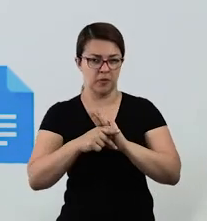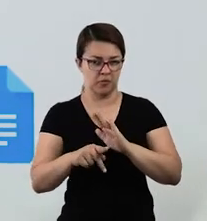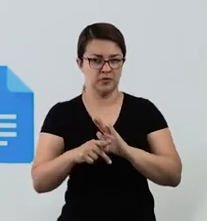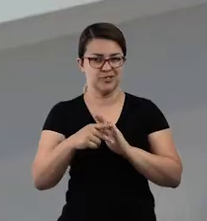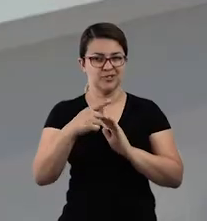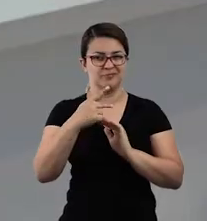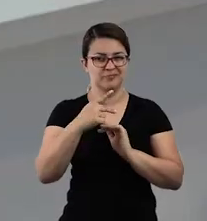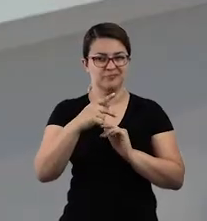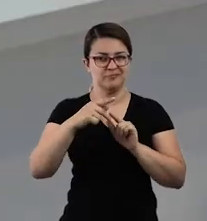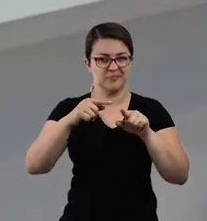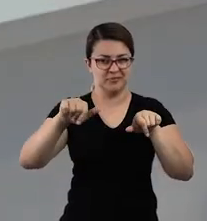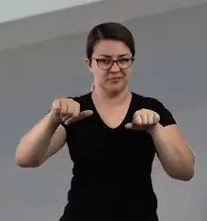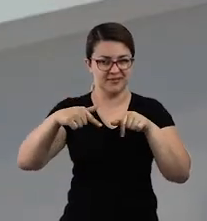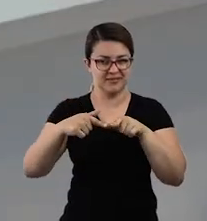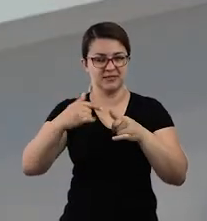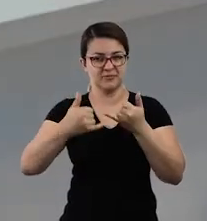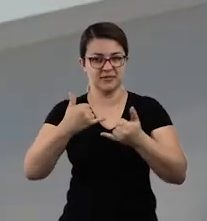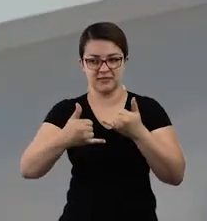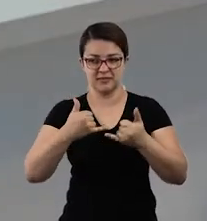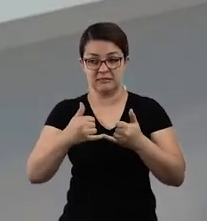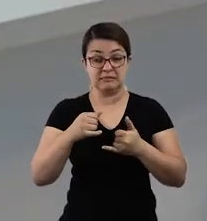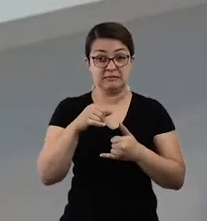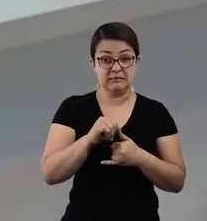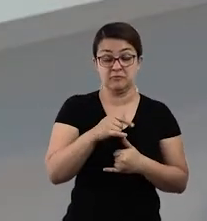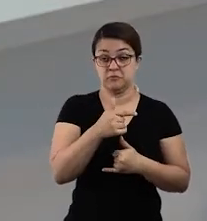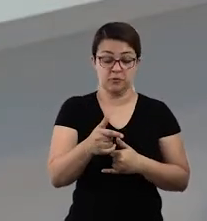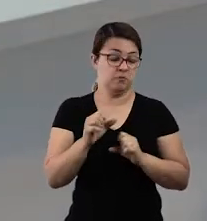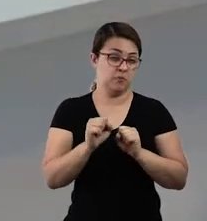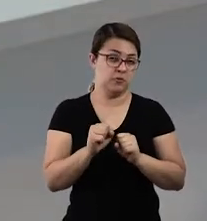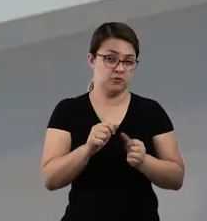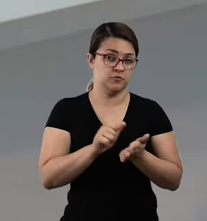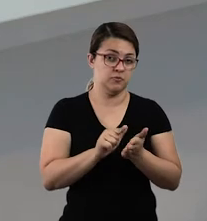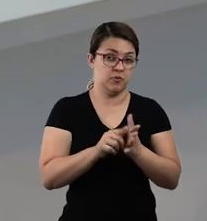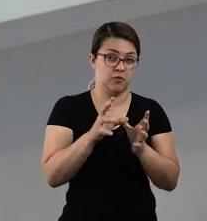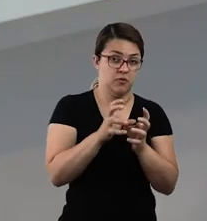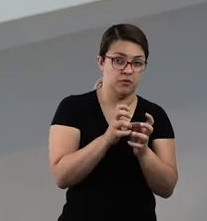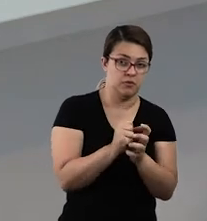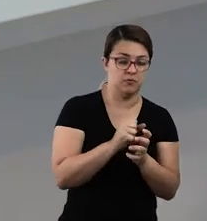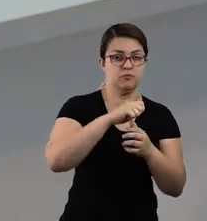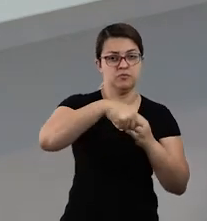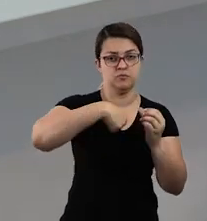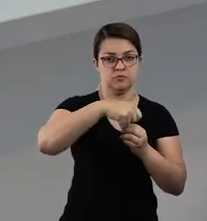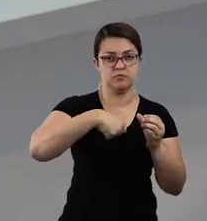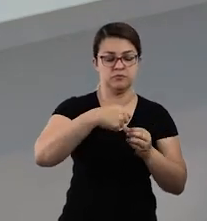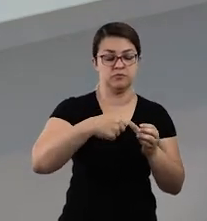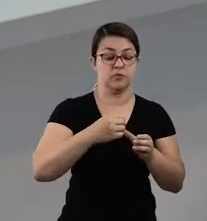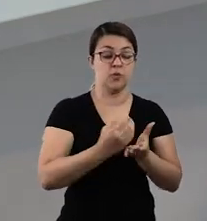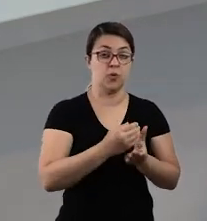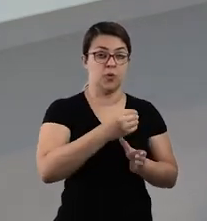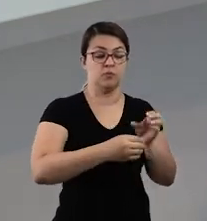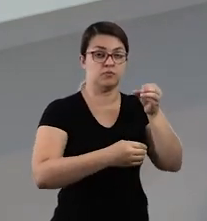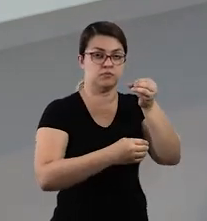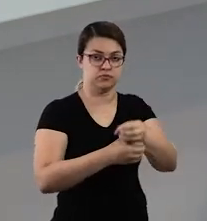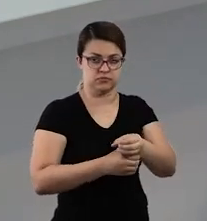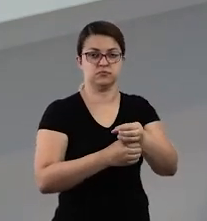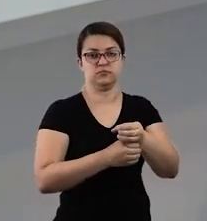de piscina, pode ser um papel amassado, vocês pintam ele da cor que vocês quiserem. Amassa ele, faz a bolinha e coloca em cima do copo,